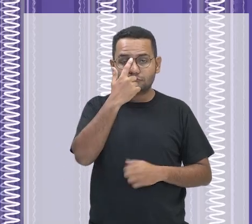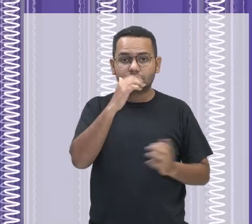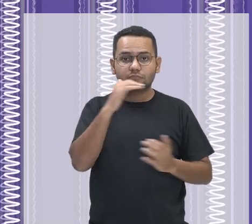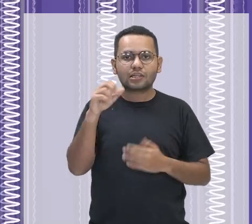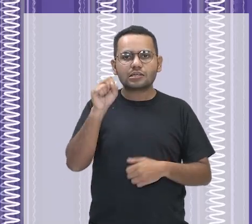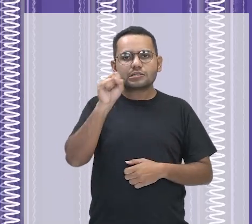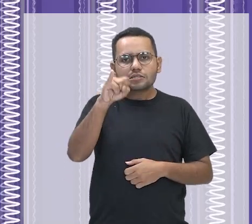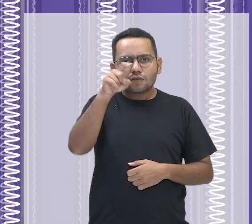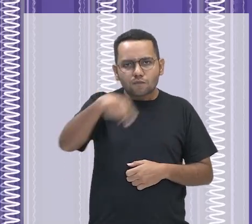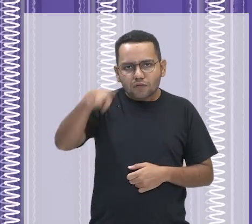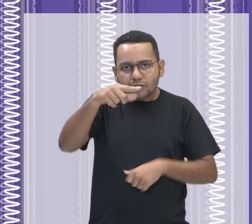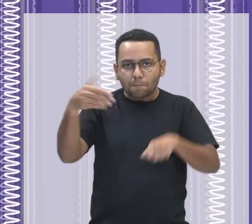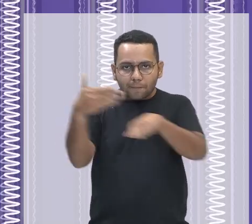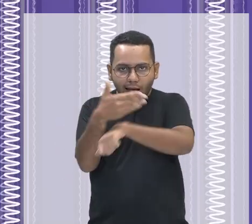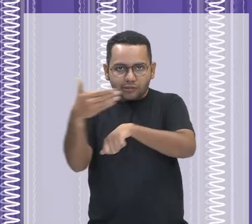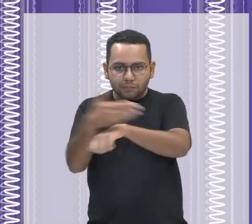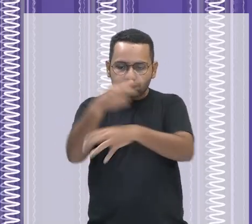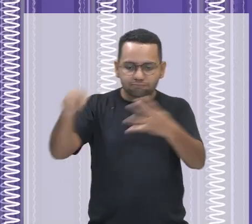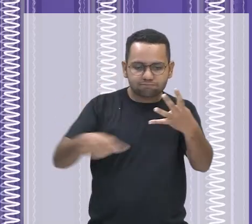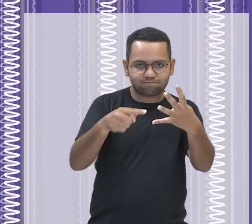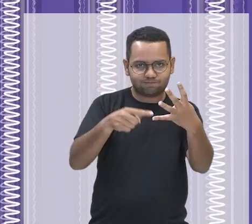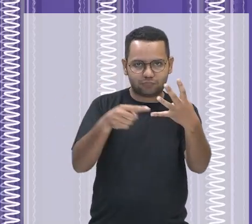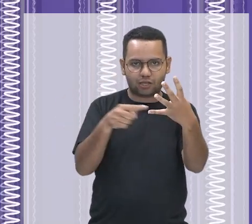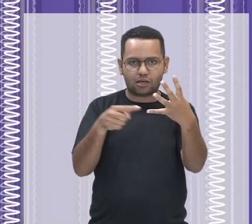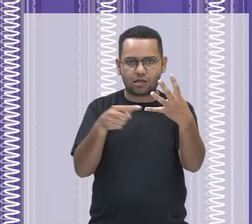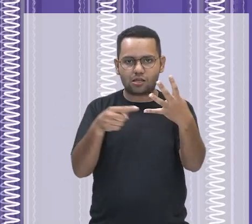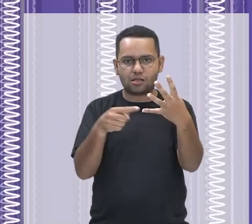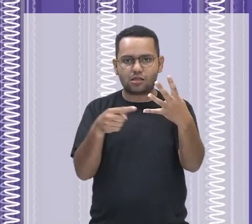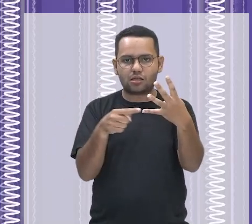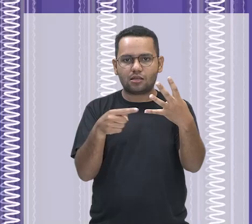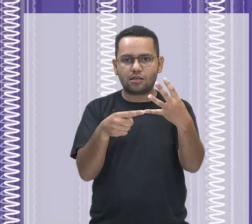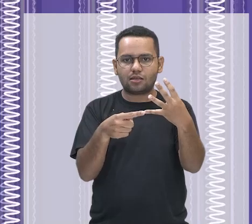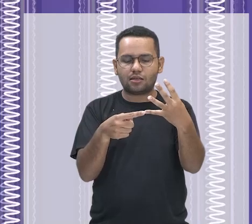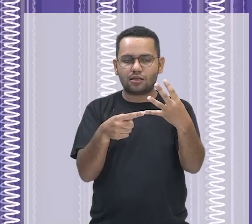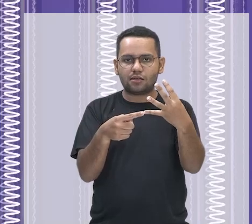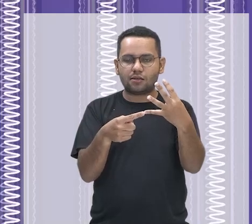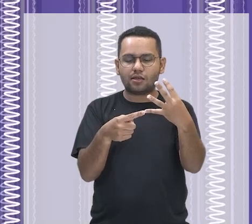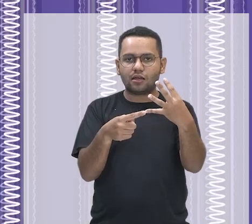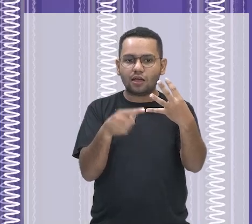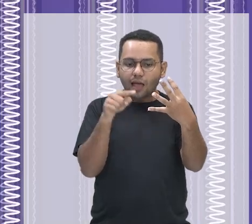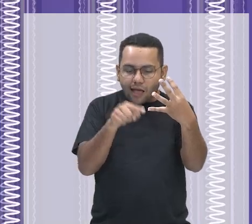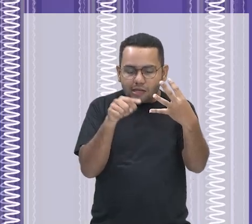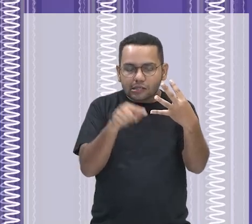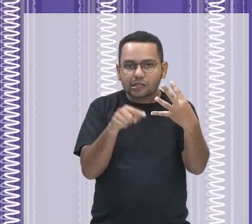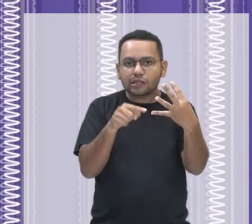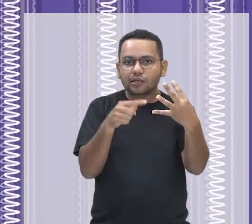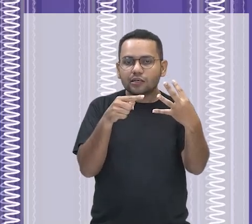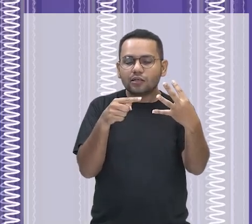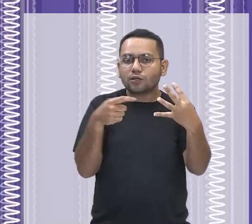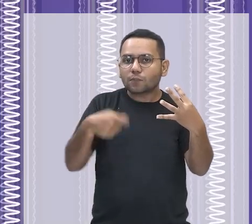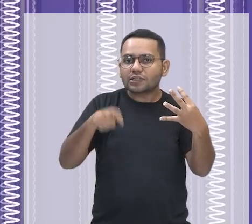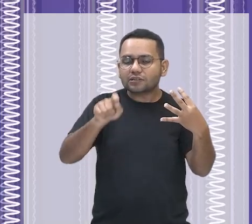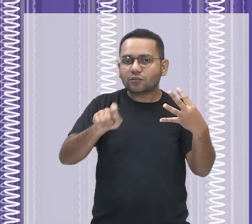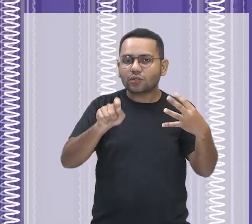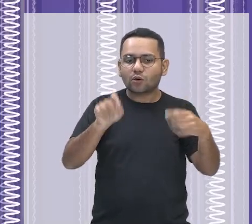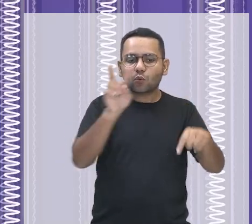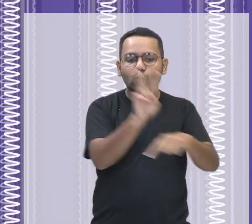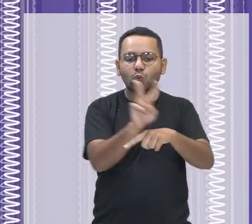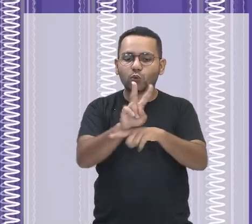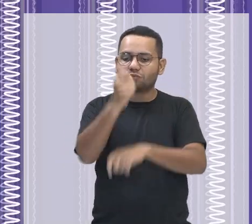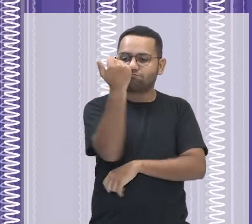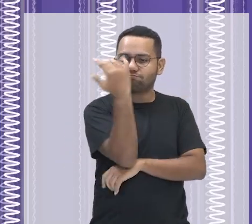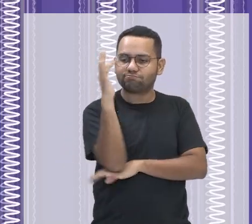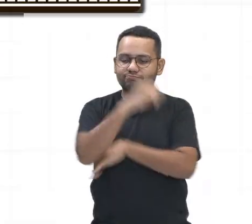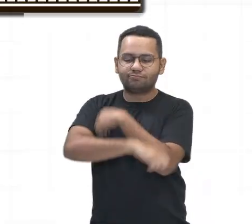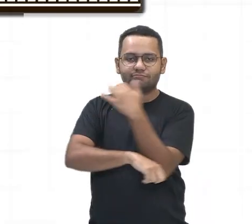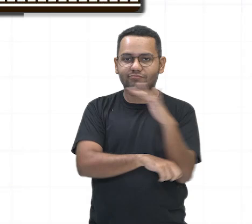africana, necessariamente o cuidado com a natureza, com o meio ambiente é necessário. Nas religiões de matriz indígena,